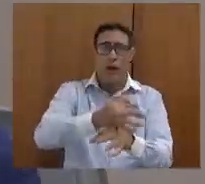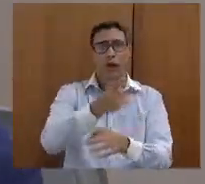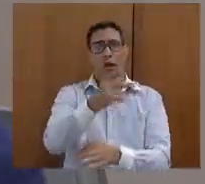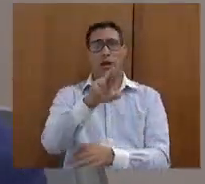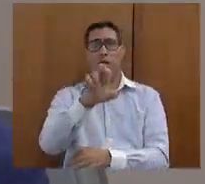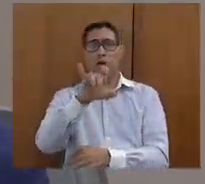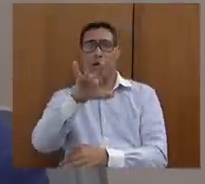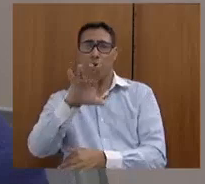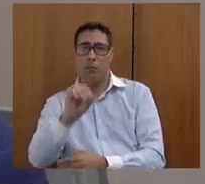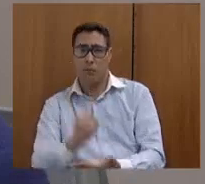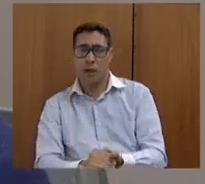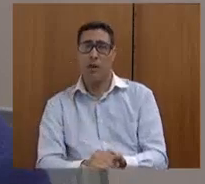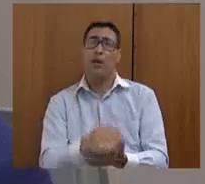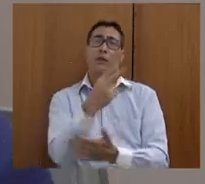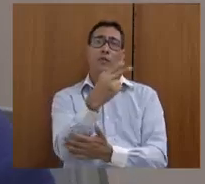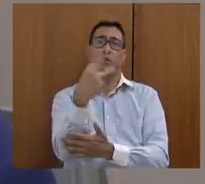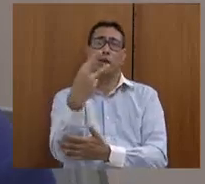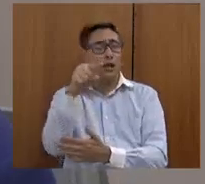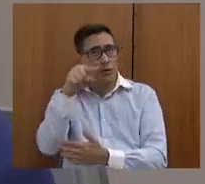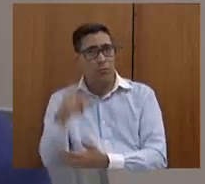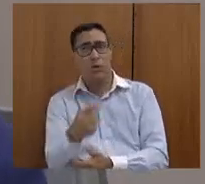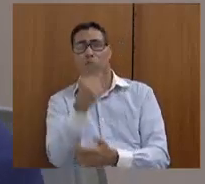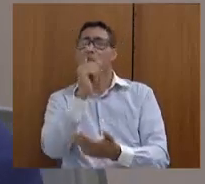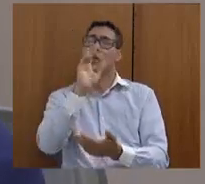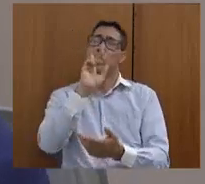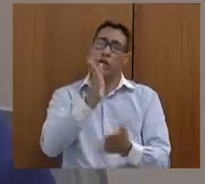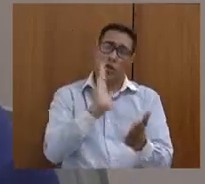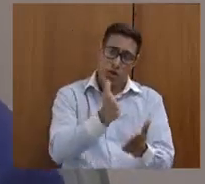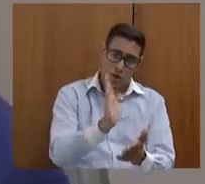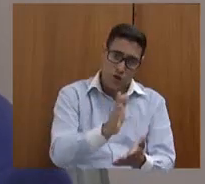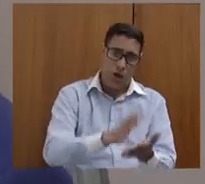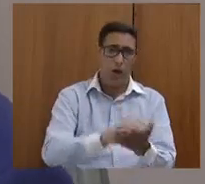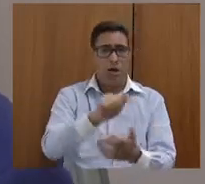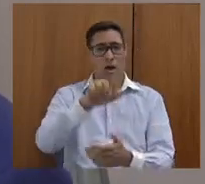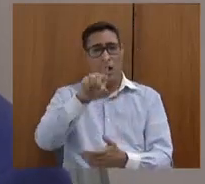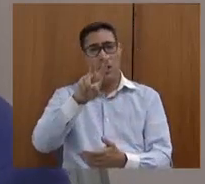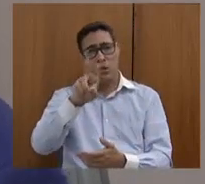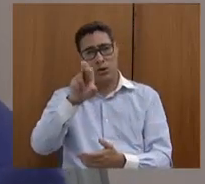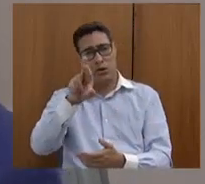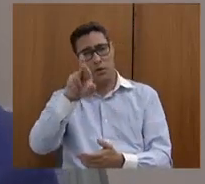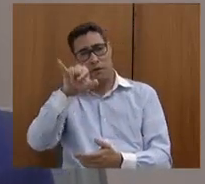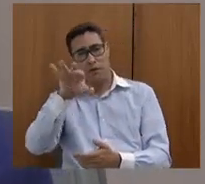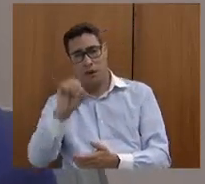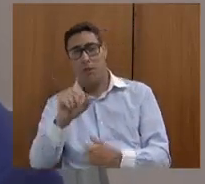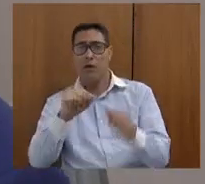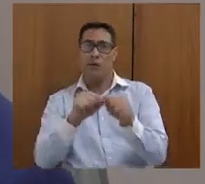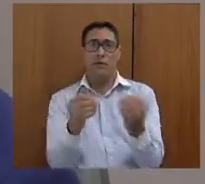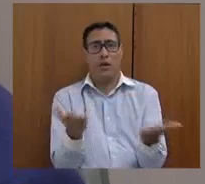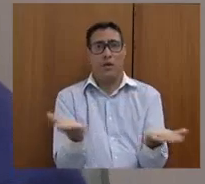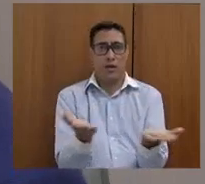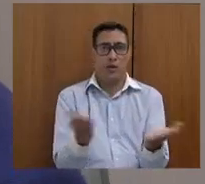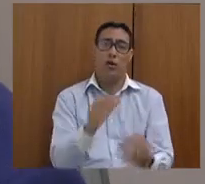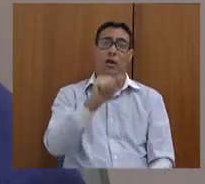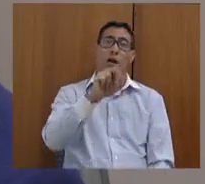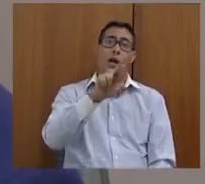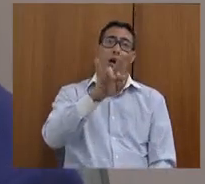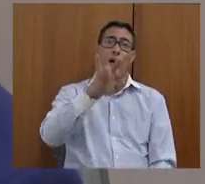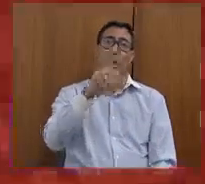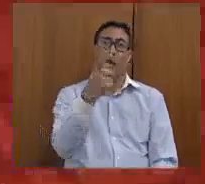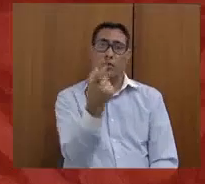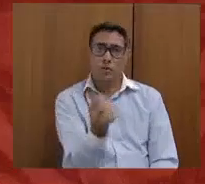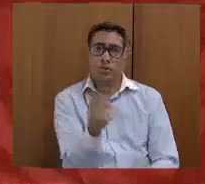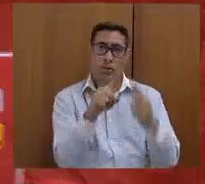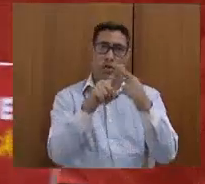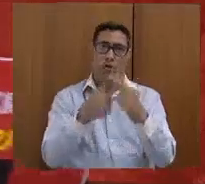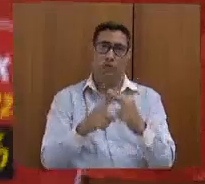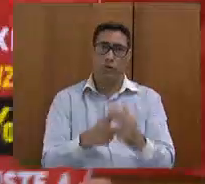23 mil progressões que já foram feitas o pagamento do advérbio que será feito agora a cartilha do ajustamento funcional